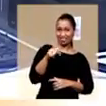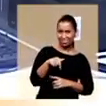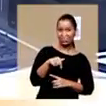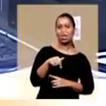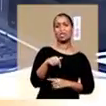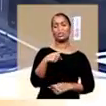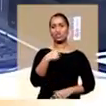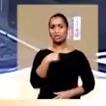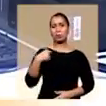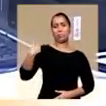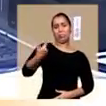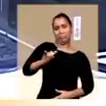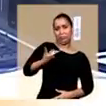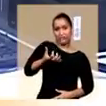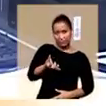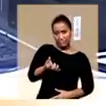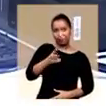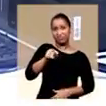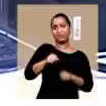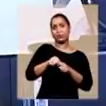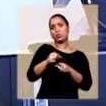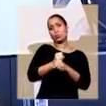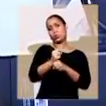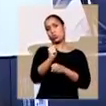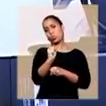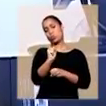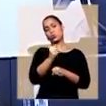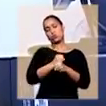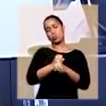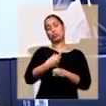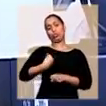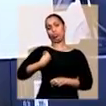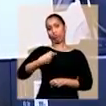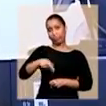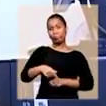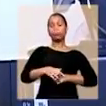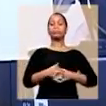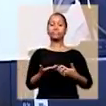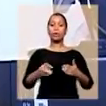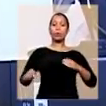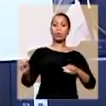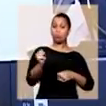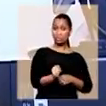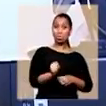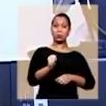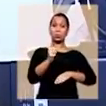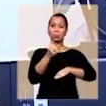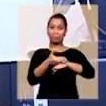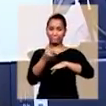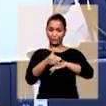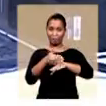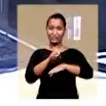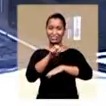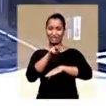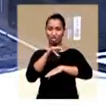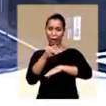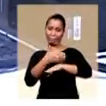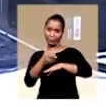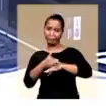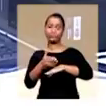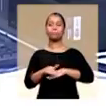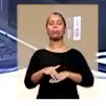17 anos e eu estou com 26, vão fazer 8 anos que eu estou aqui. Eu entrei aqui na empresa como estagiária, eu exerci algumas